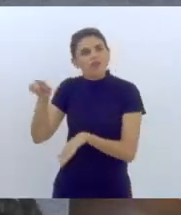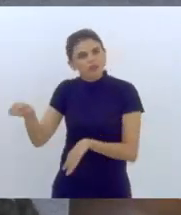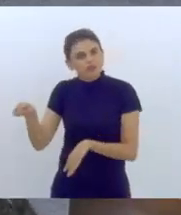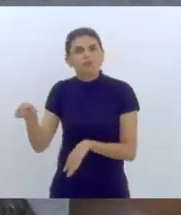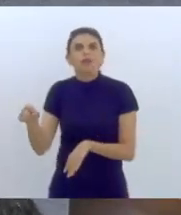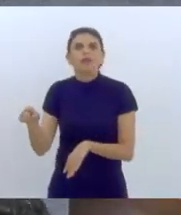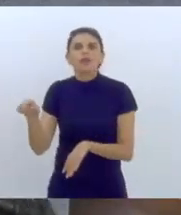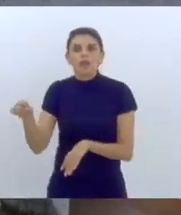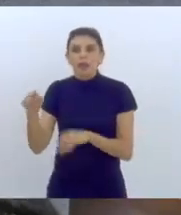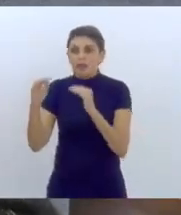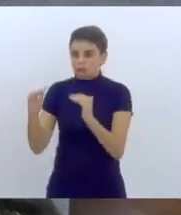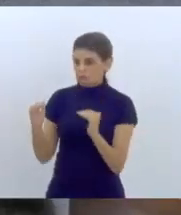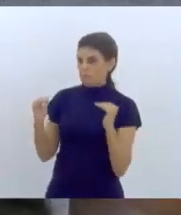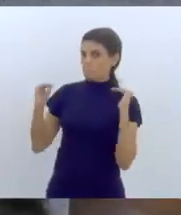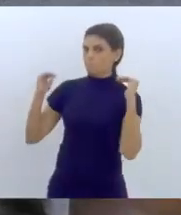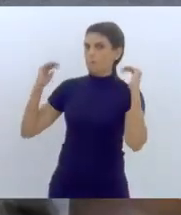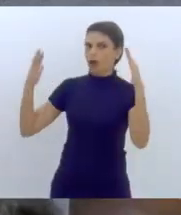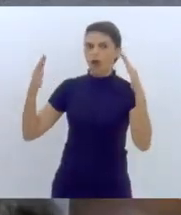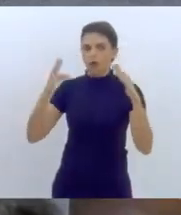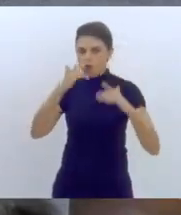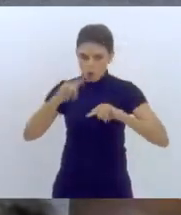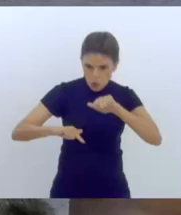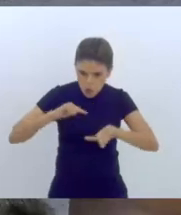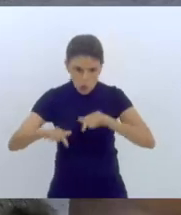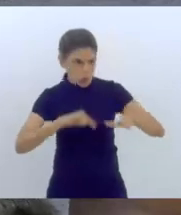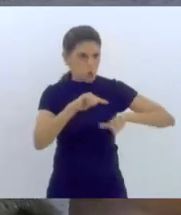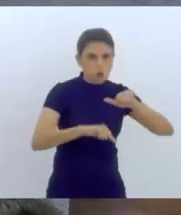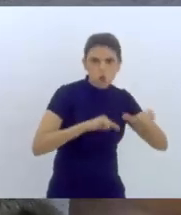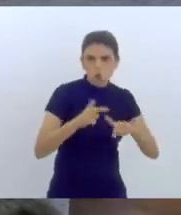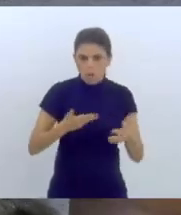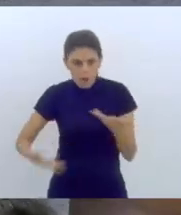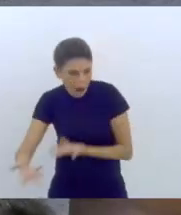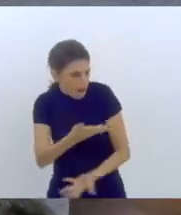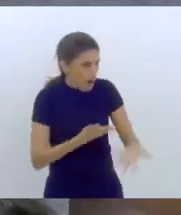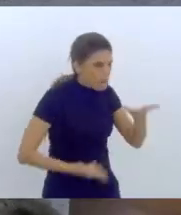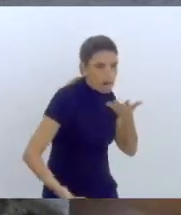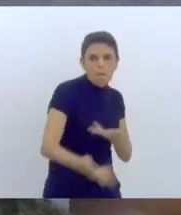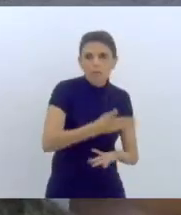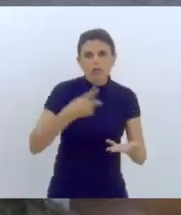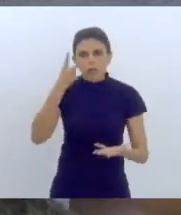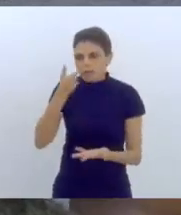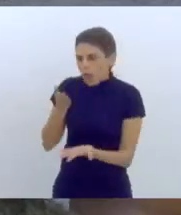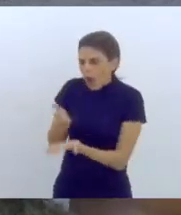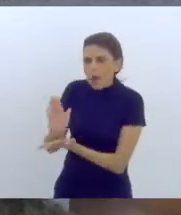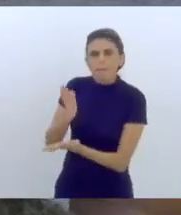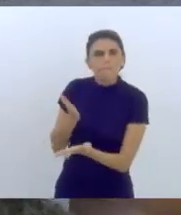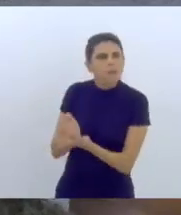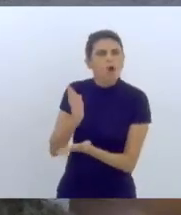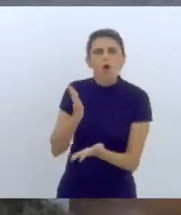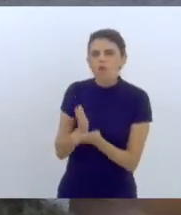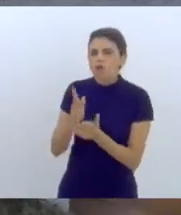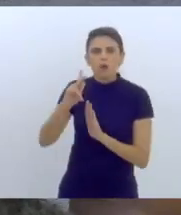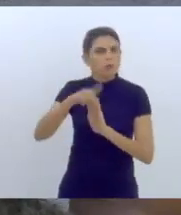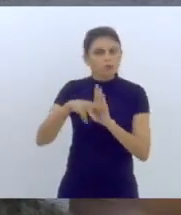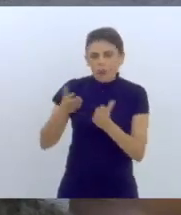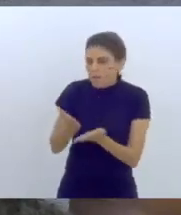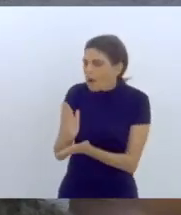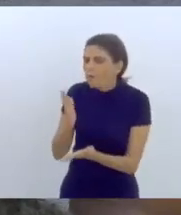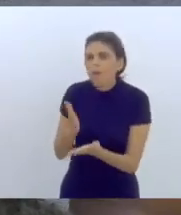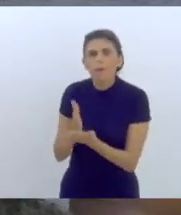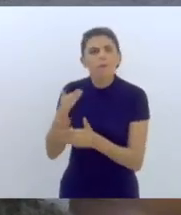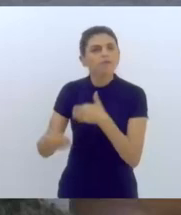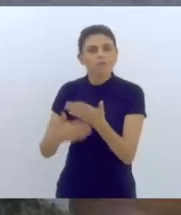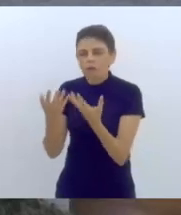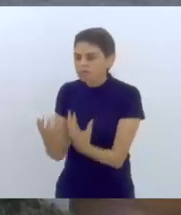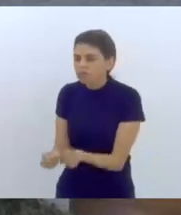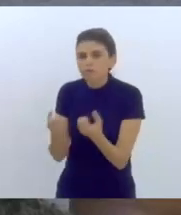um magistrado trabalhando pelo conjunto dos deputados, aprovando sempre os projetos, aproveitando no